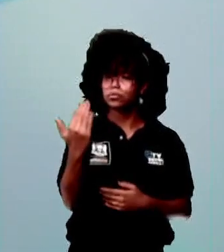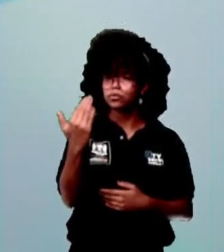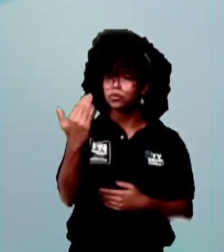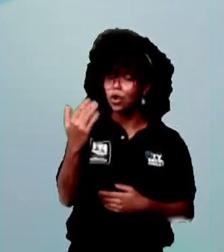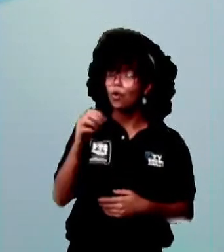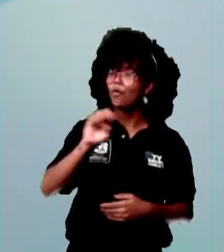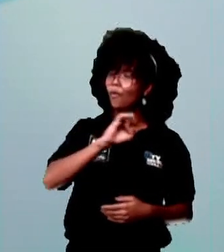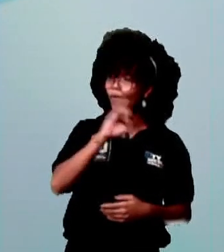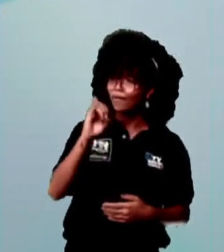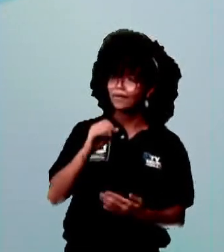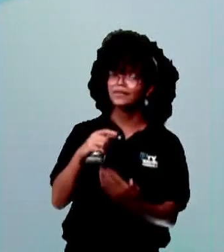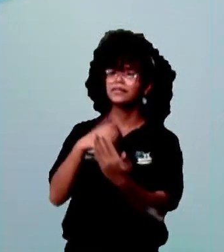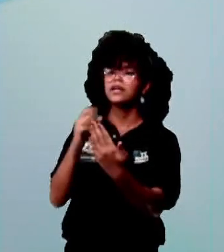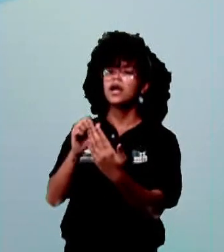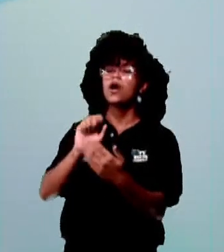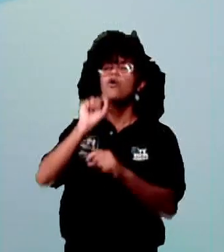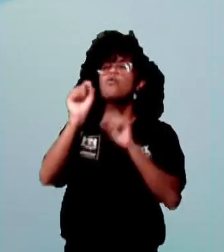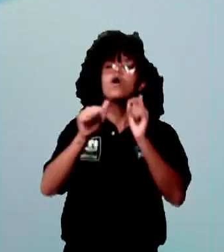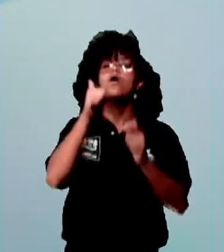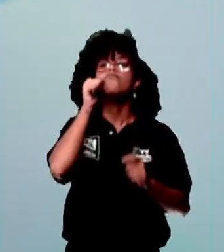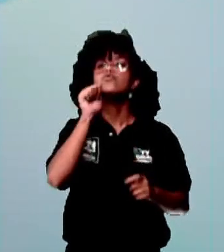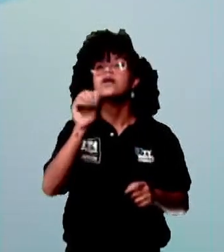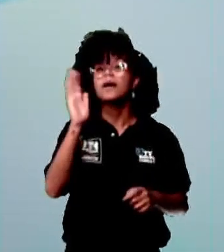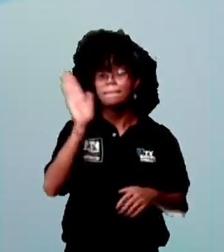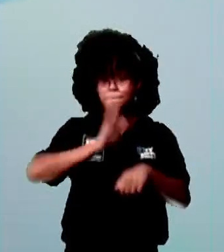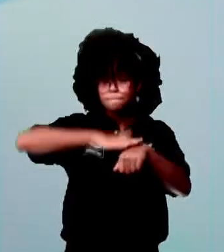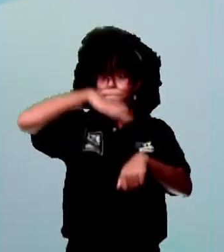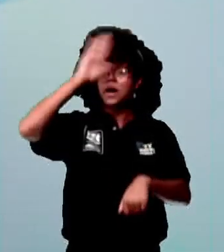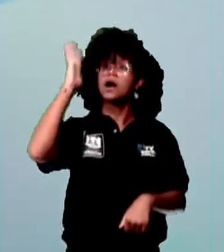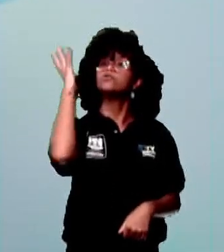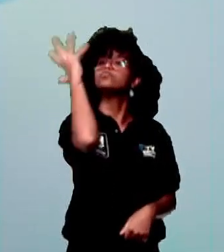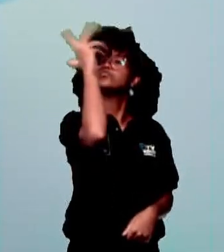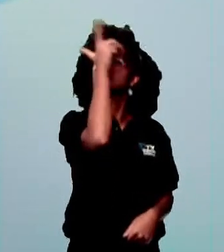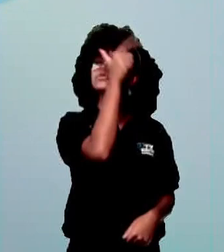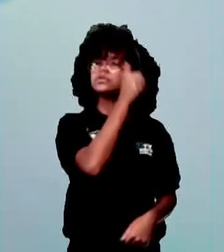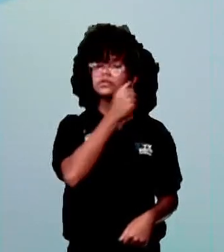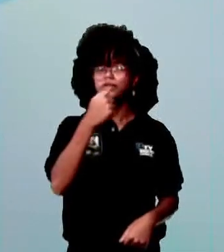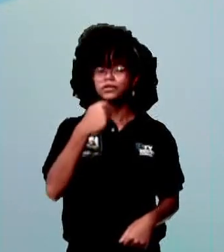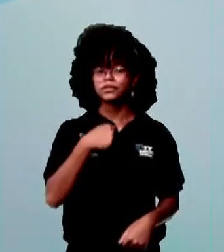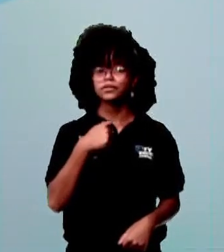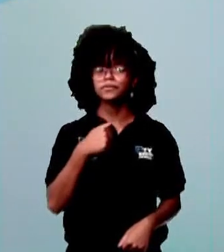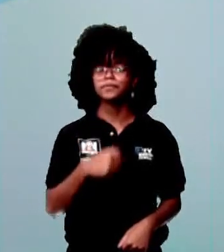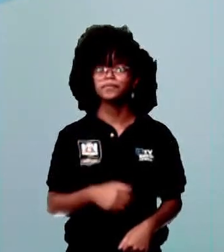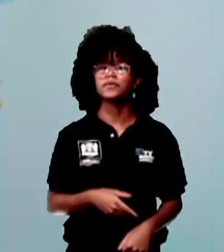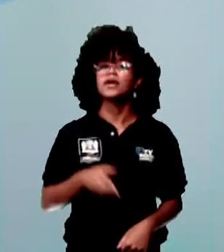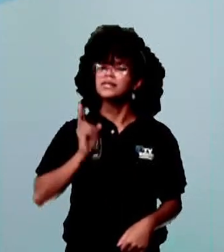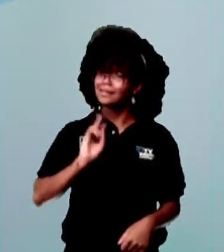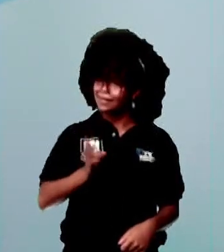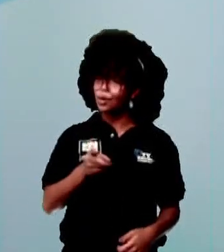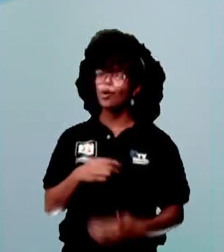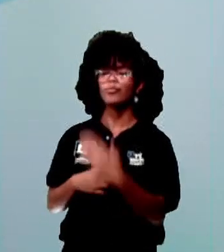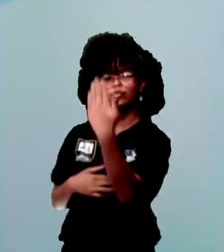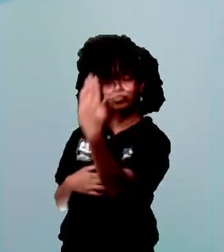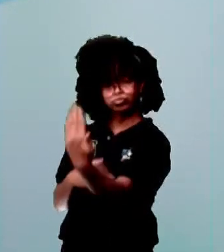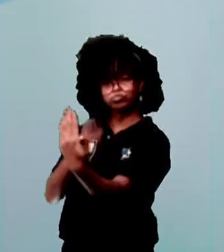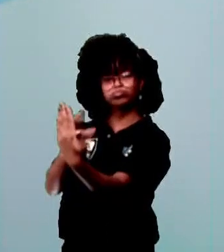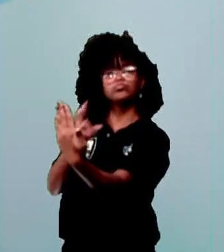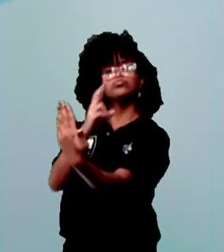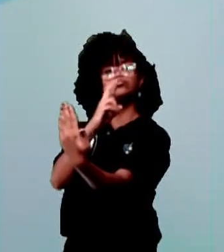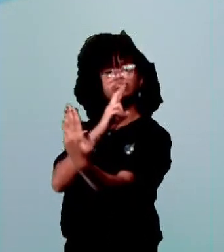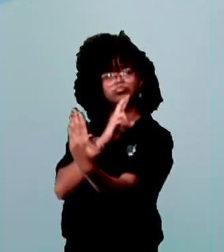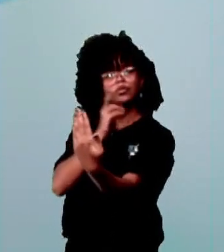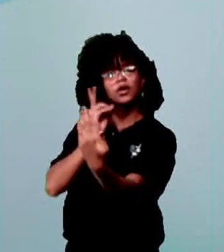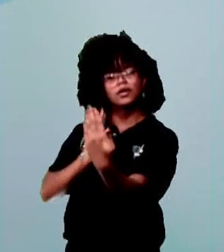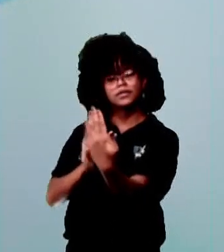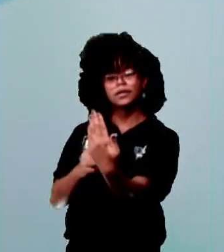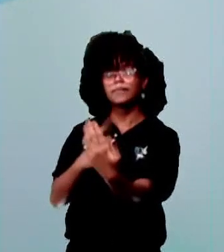espelho meu, quem é a mulher mais bonita do que eu, se existe alguém mais bonita do que ela. E em todo tempo esse espelho responde sempre